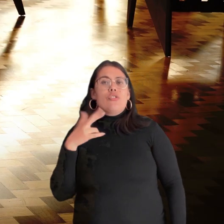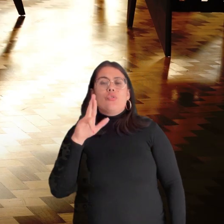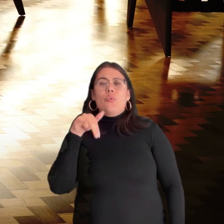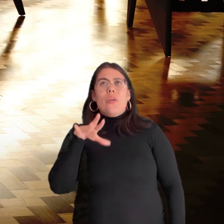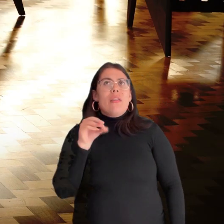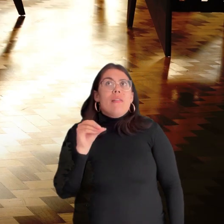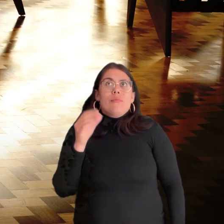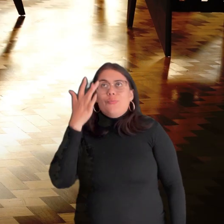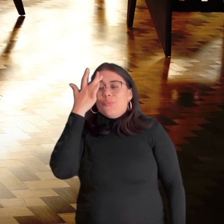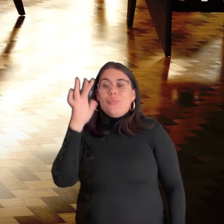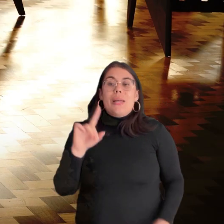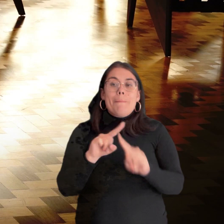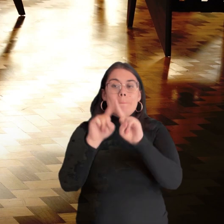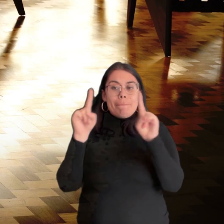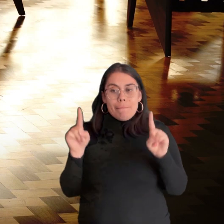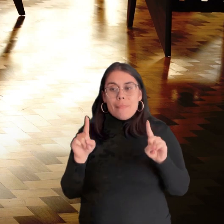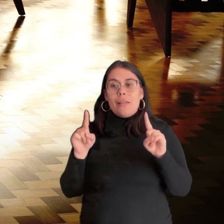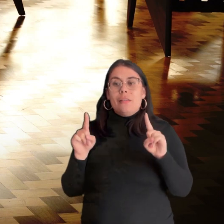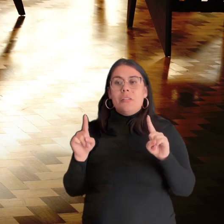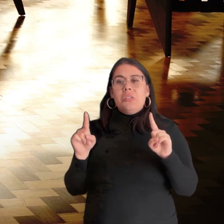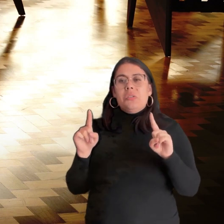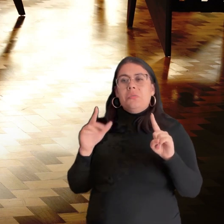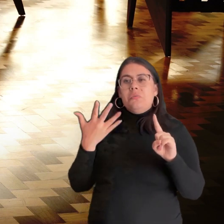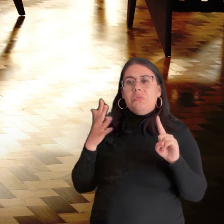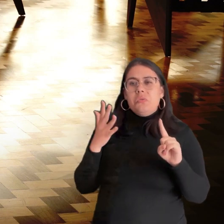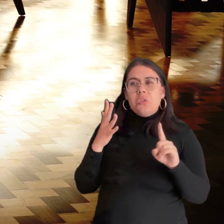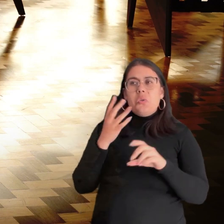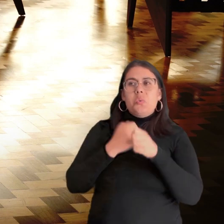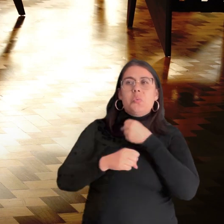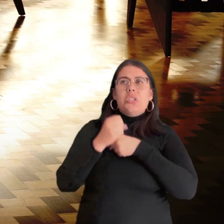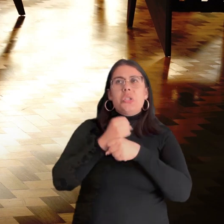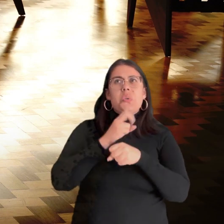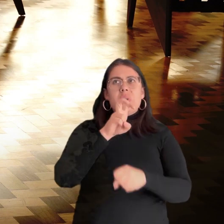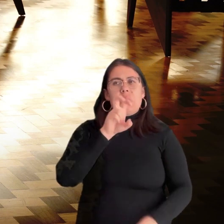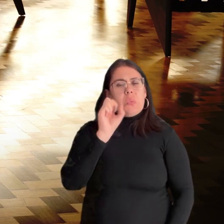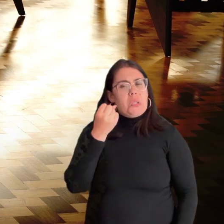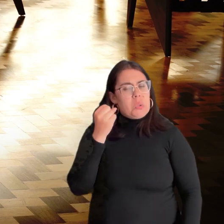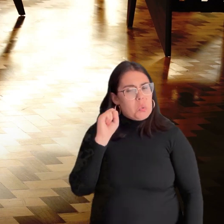58 que ele fez o projeto. A casa foi